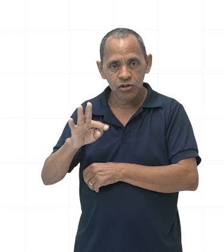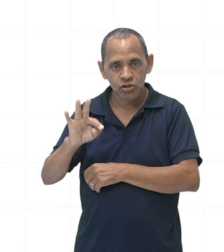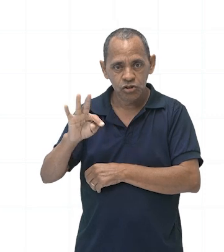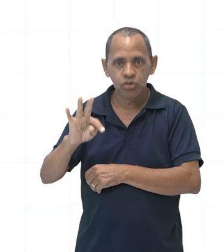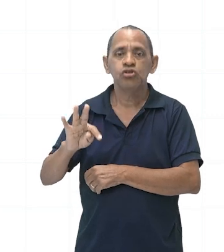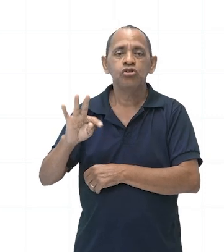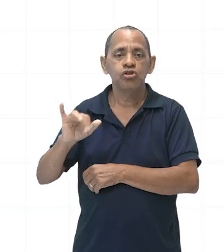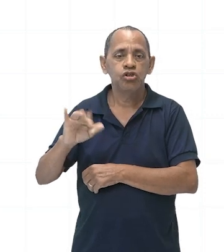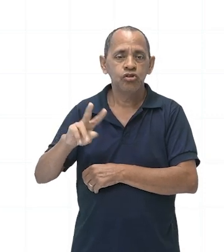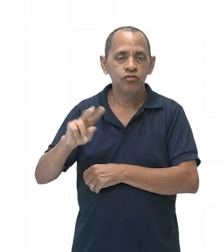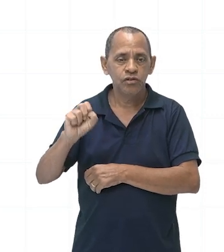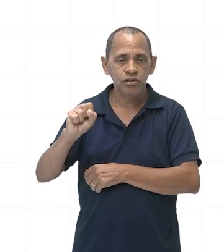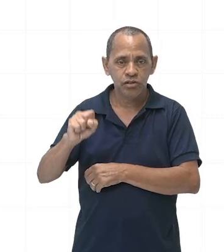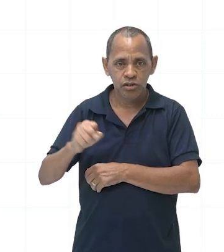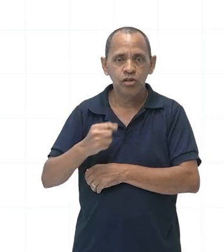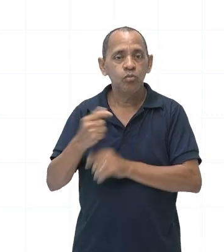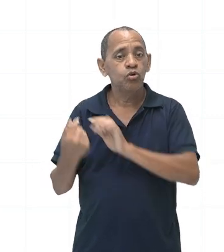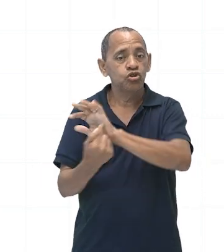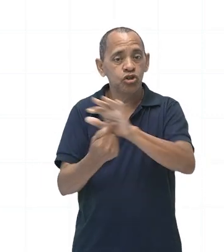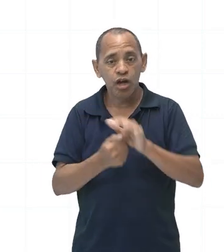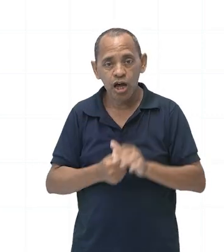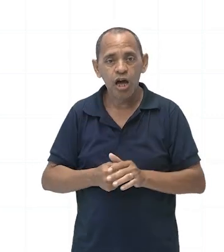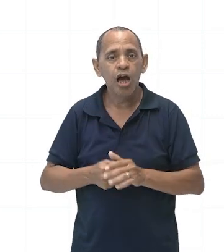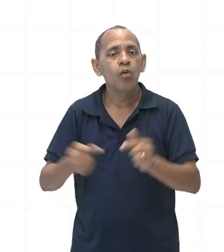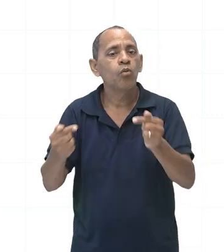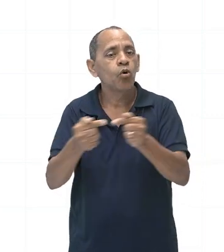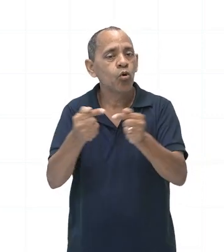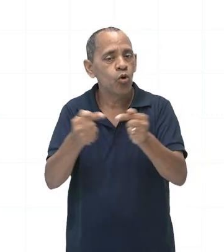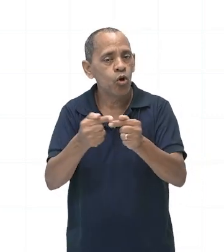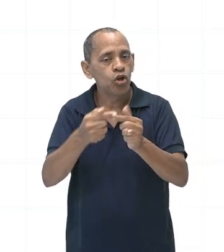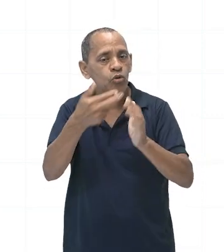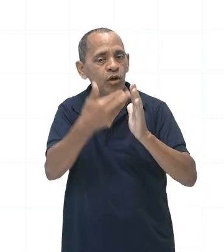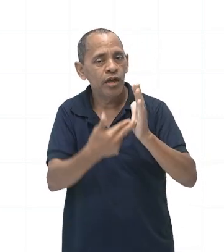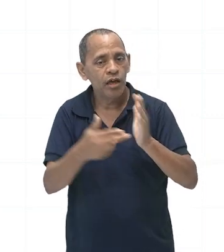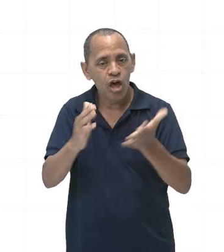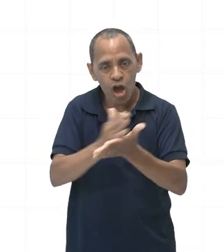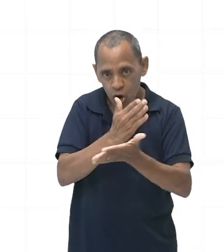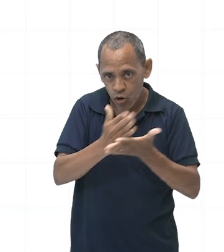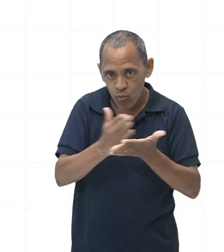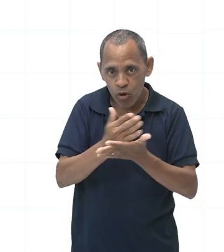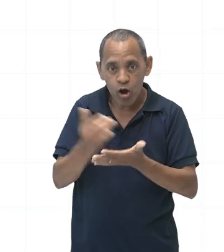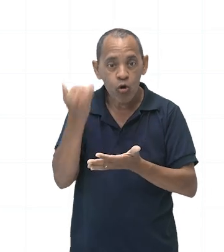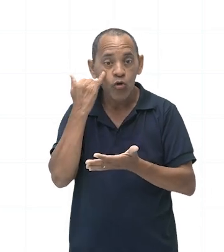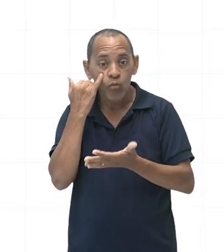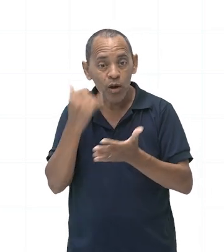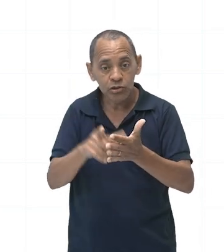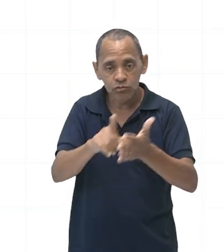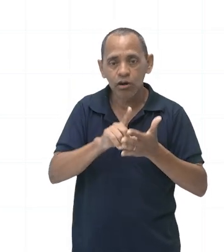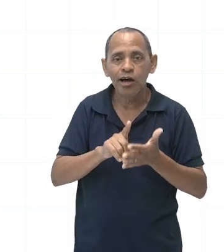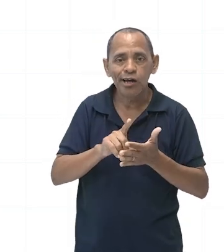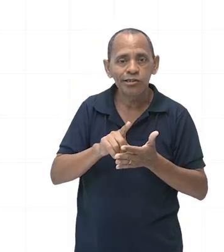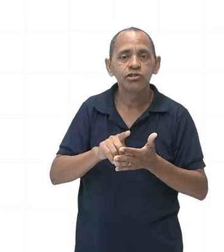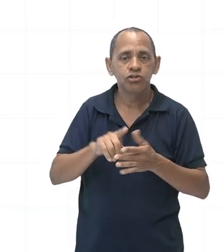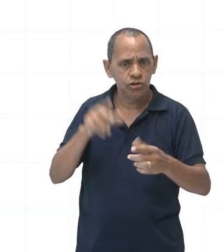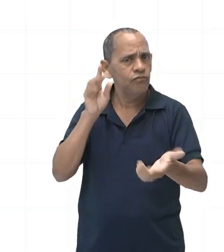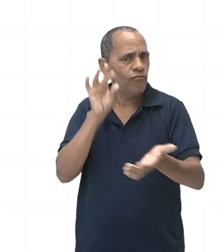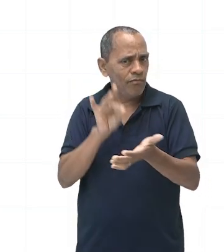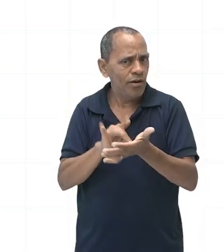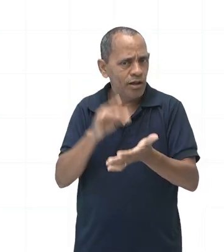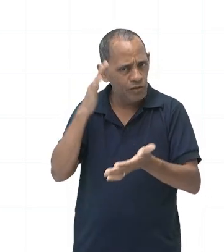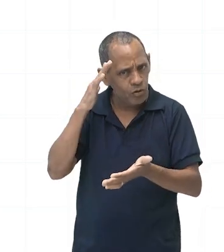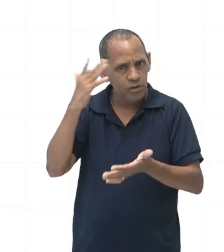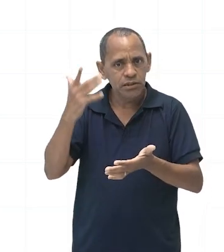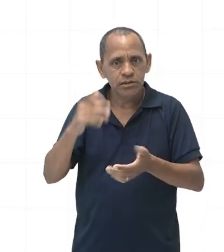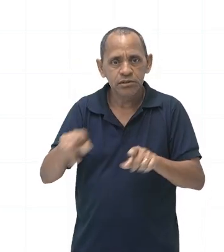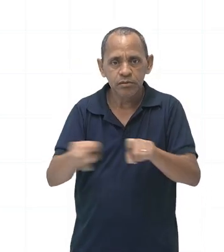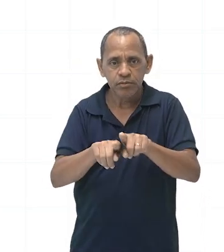expressar uma concordância, uma regra, para que algo informado anteriormente aconteça. Então, eu tenho conforme,